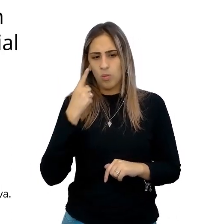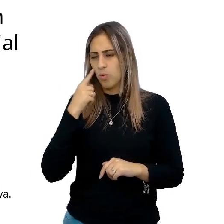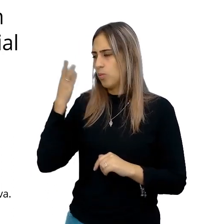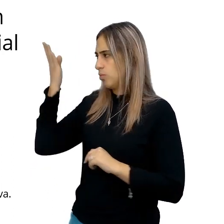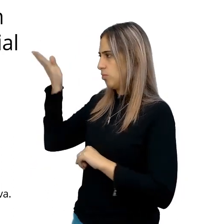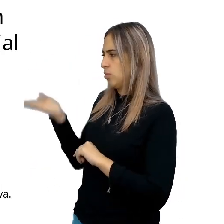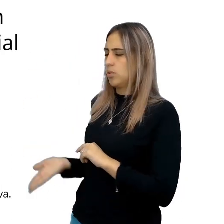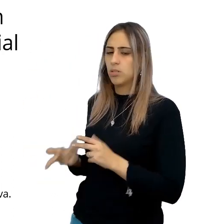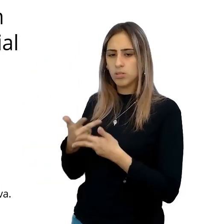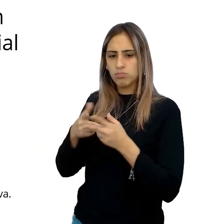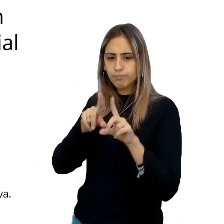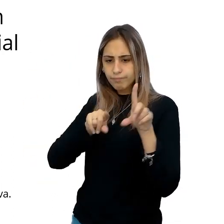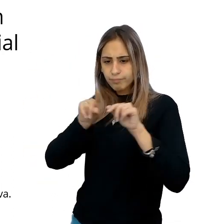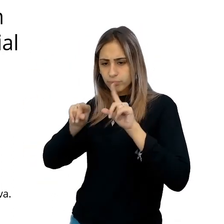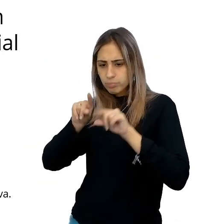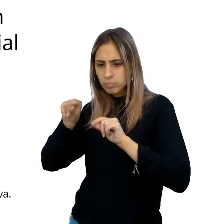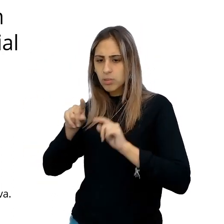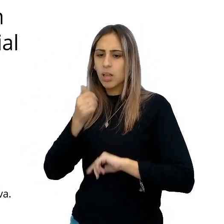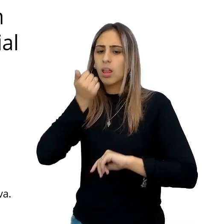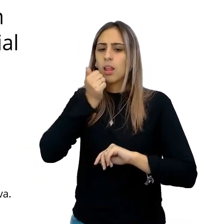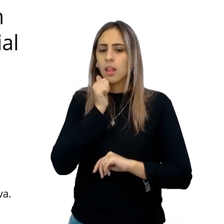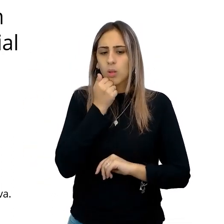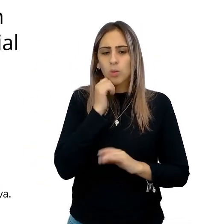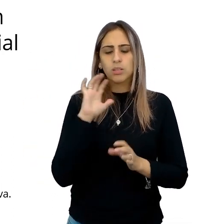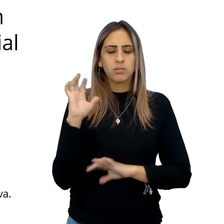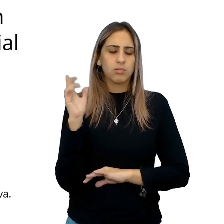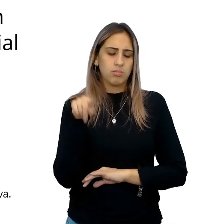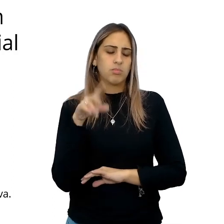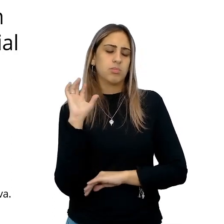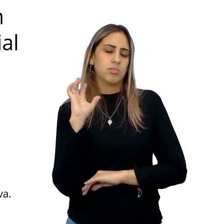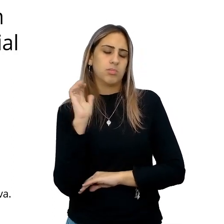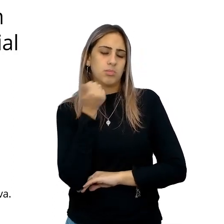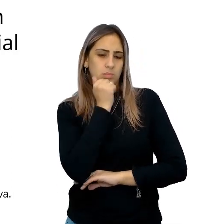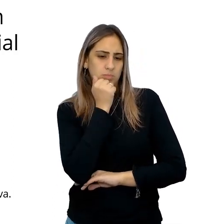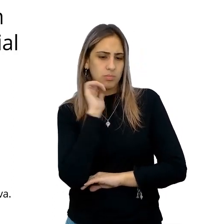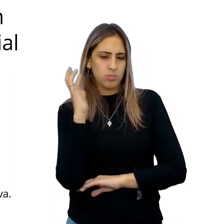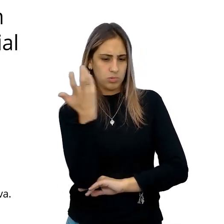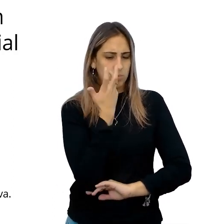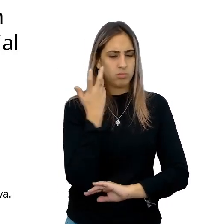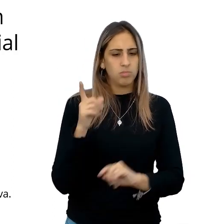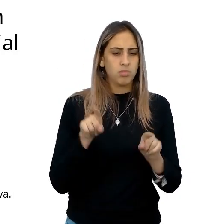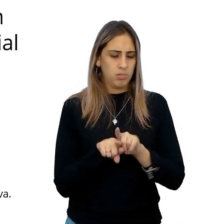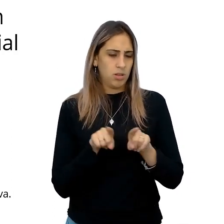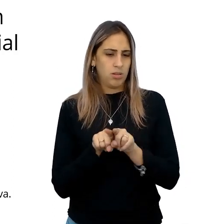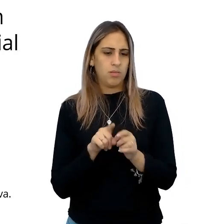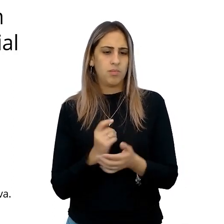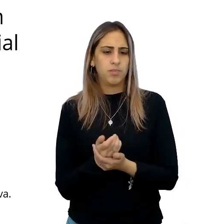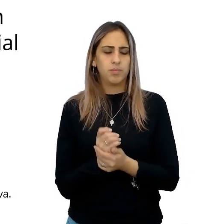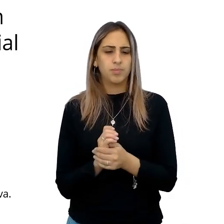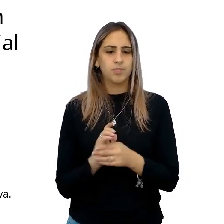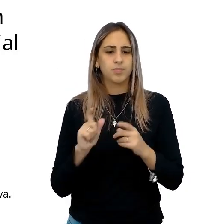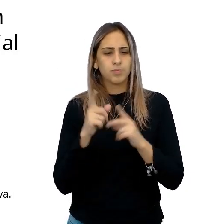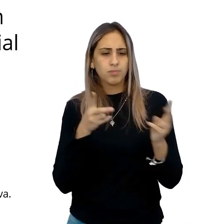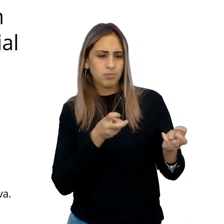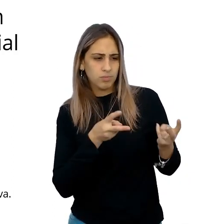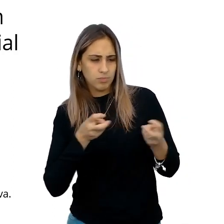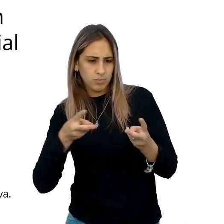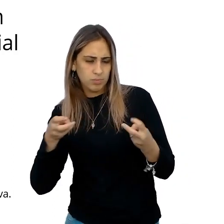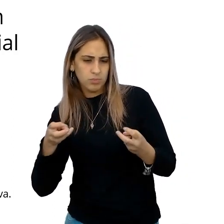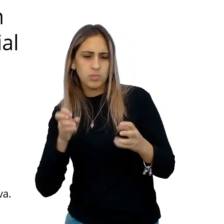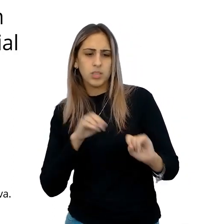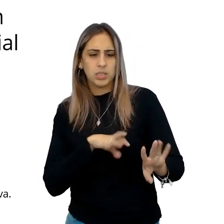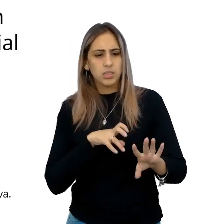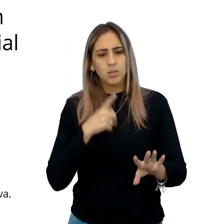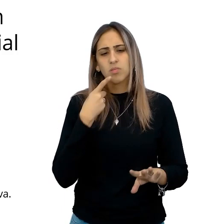essa seleção aí da natureza da ciência, tá bom? Então, dentro do grande espectro de ensino